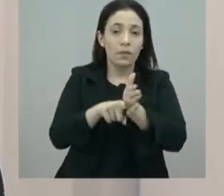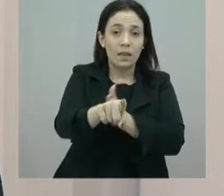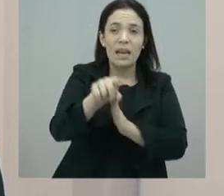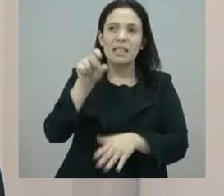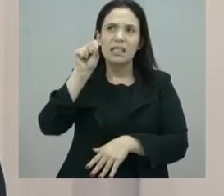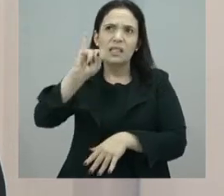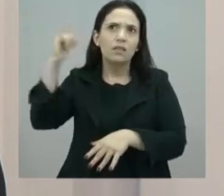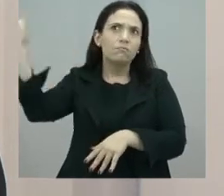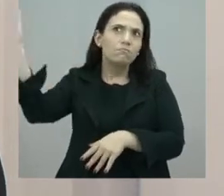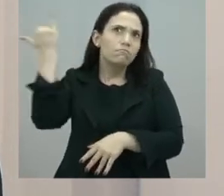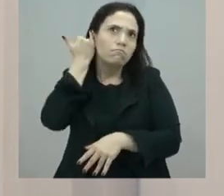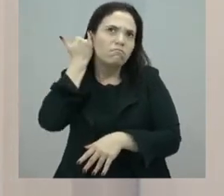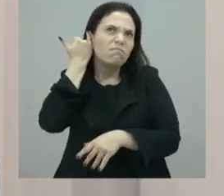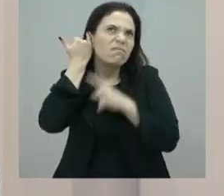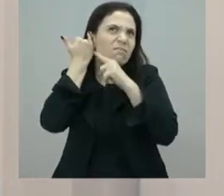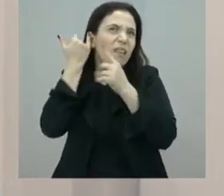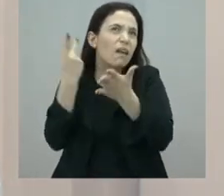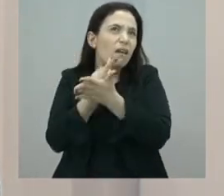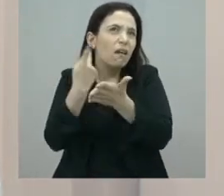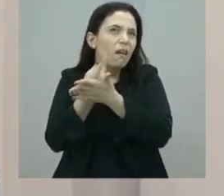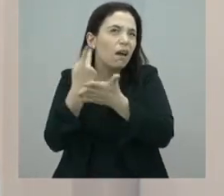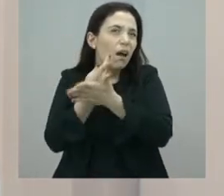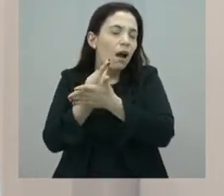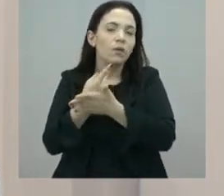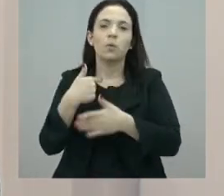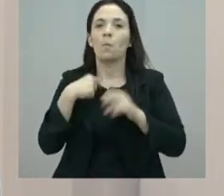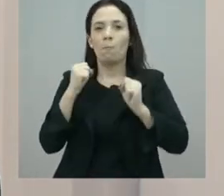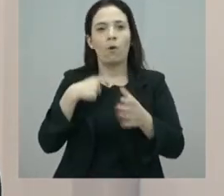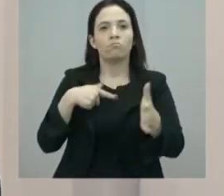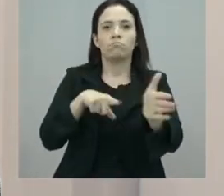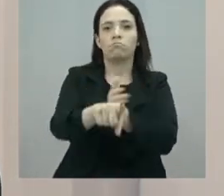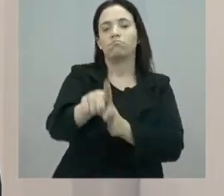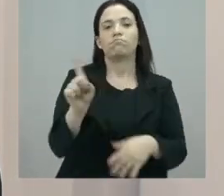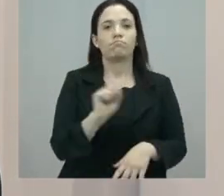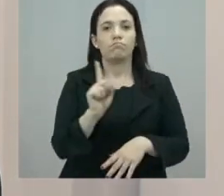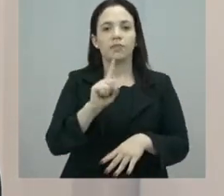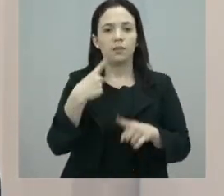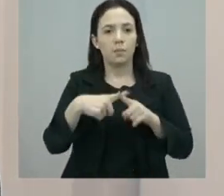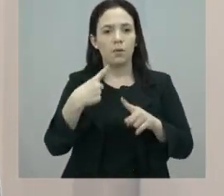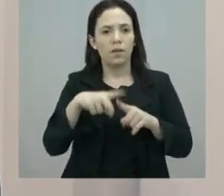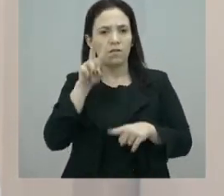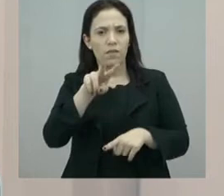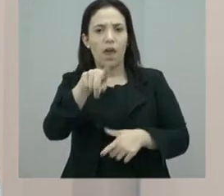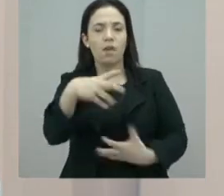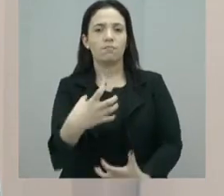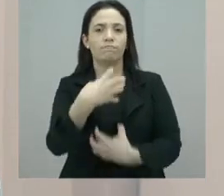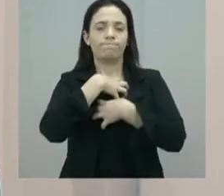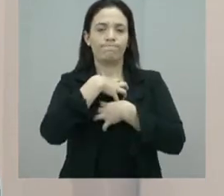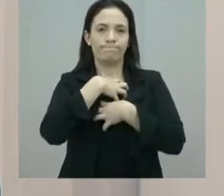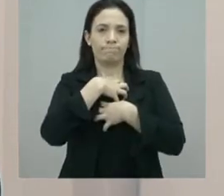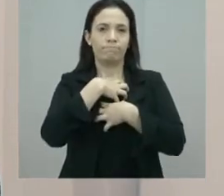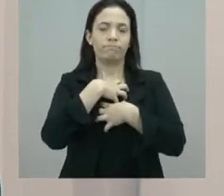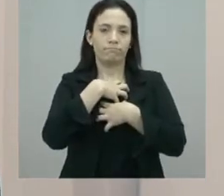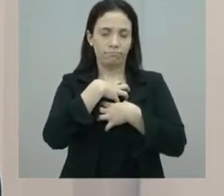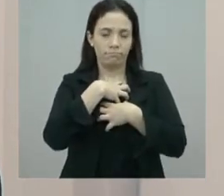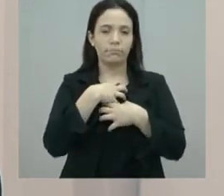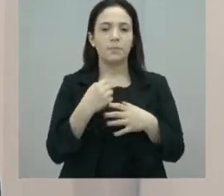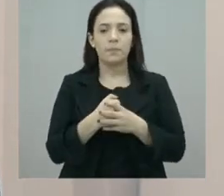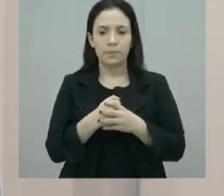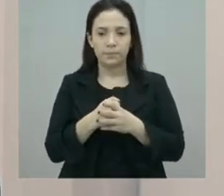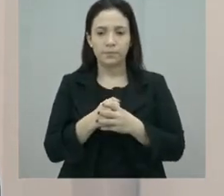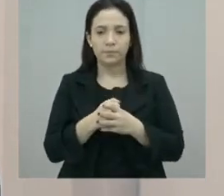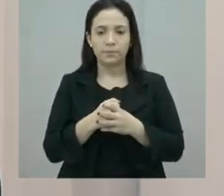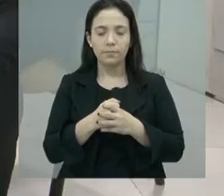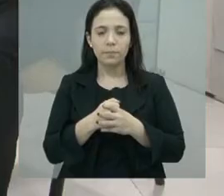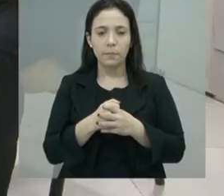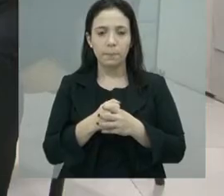também frisei, o entrevistador se recusar de fazer a pergunta, porque é uma pergunta que não tem como não revitimizar profundamente a